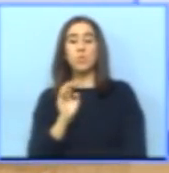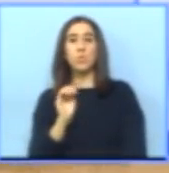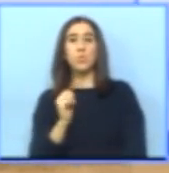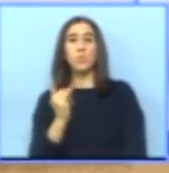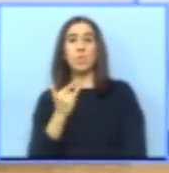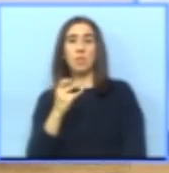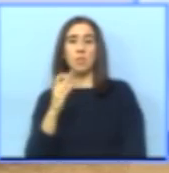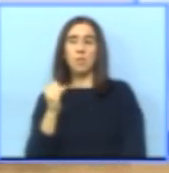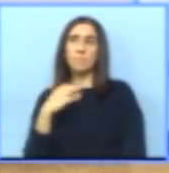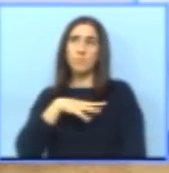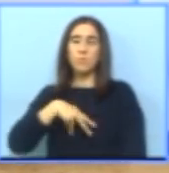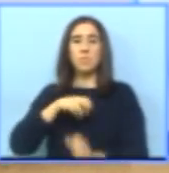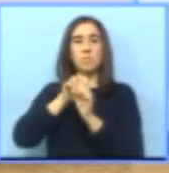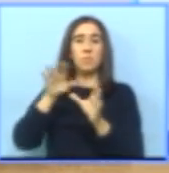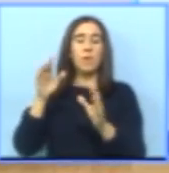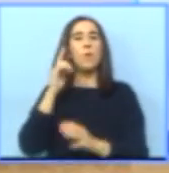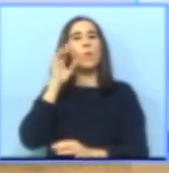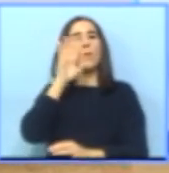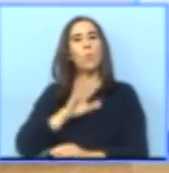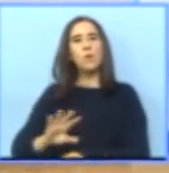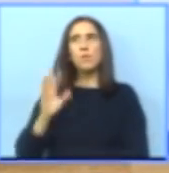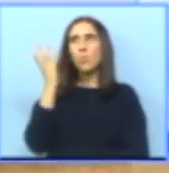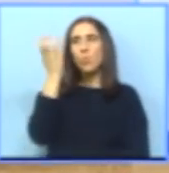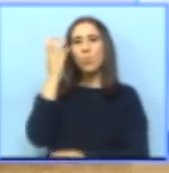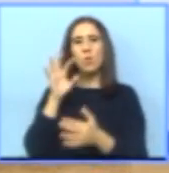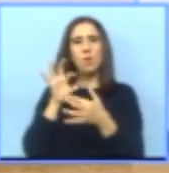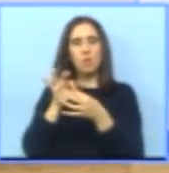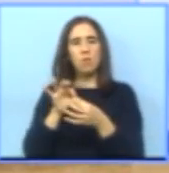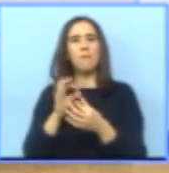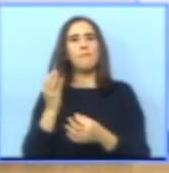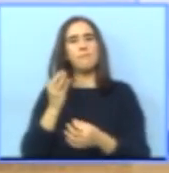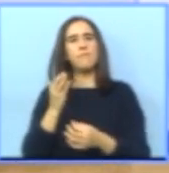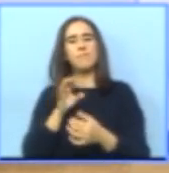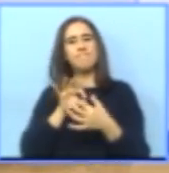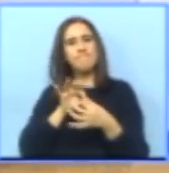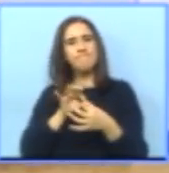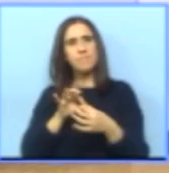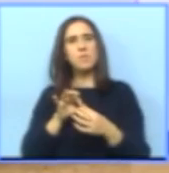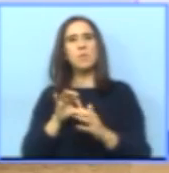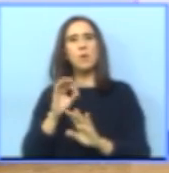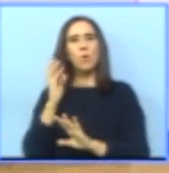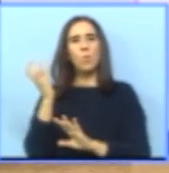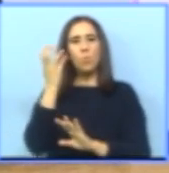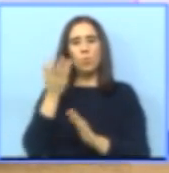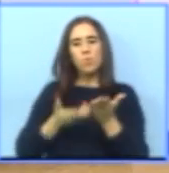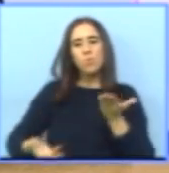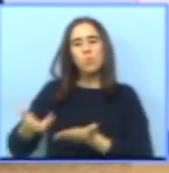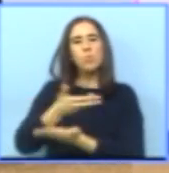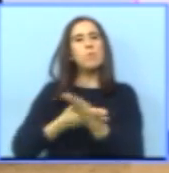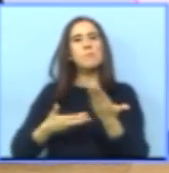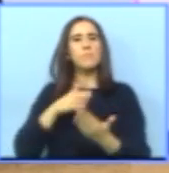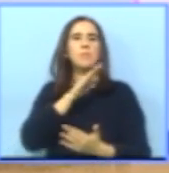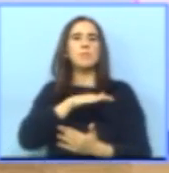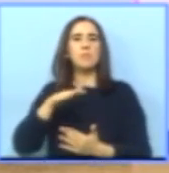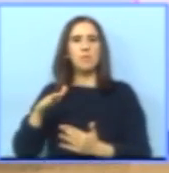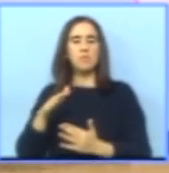protagonizaram um encontro de culturas com o Oriente e fez parte integrante, está no núcleo desse encontro de culturas, a transmissão da ciência